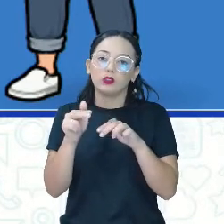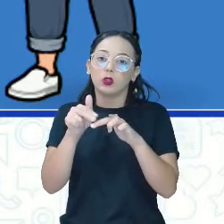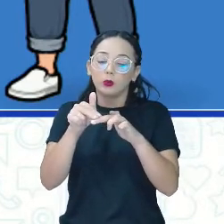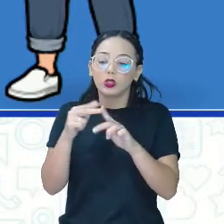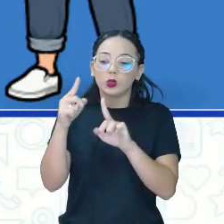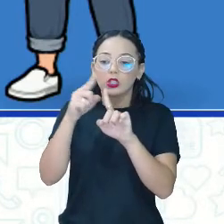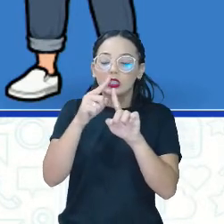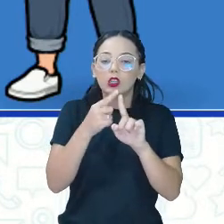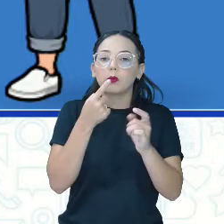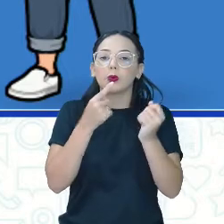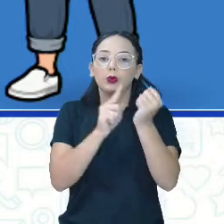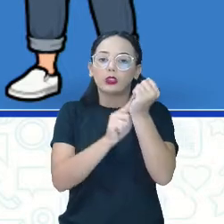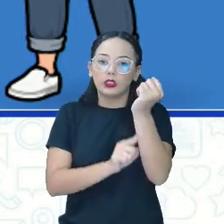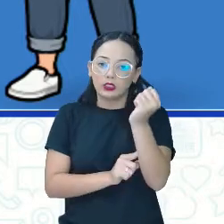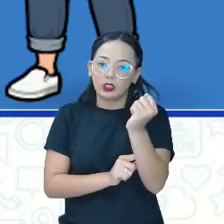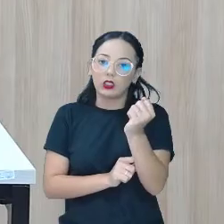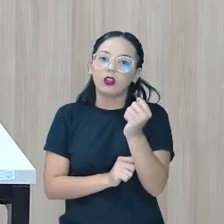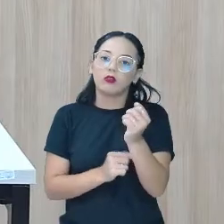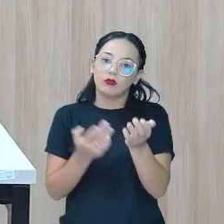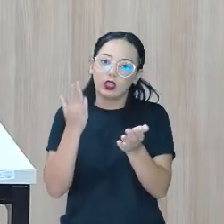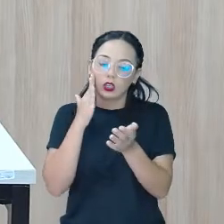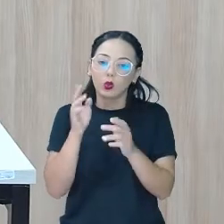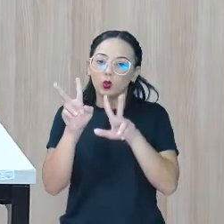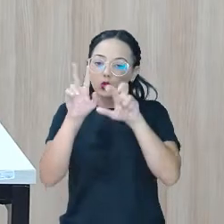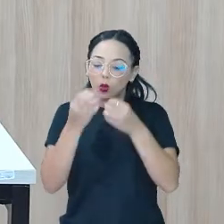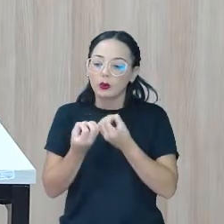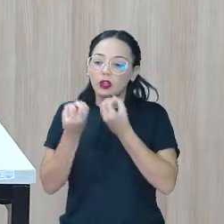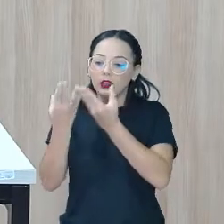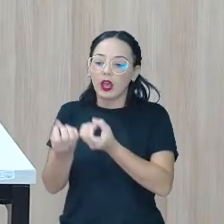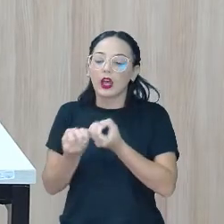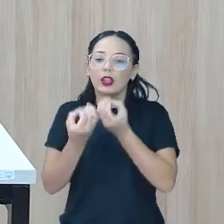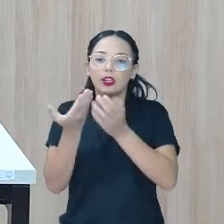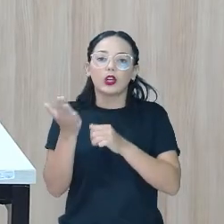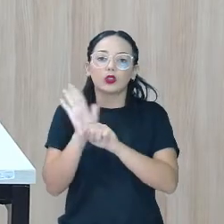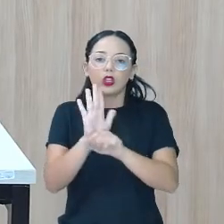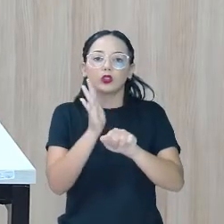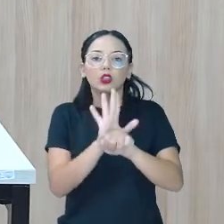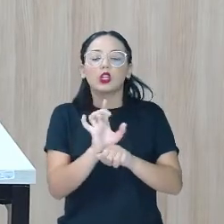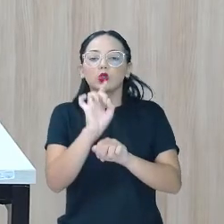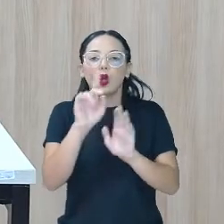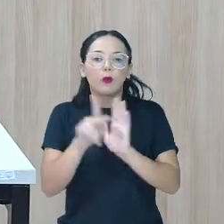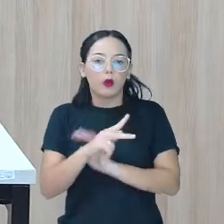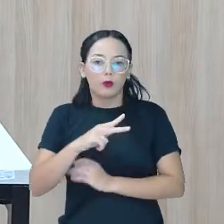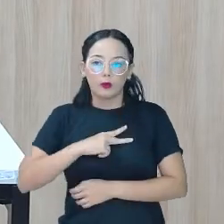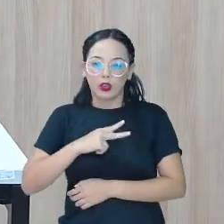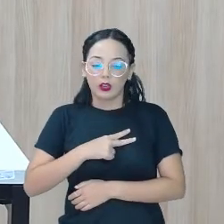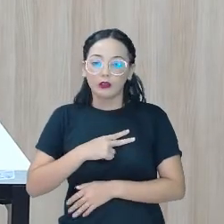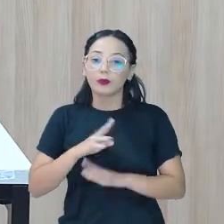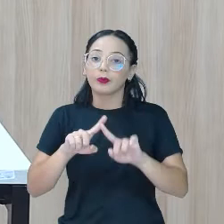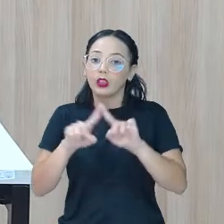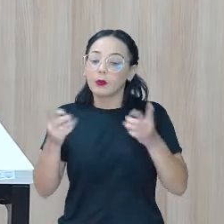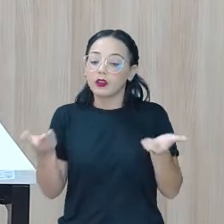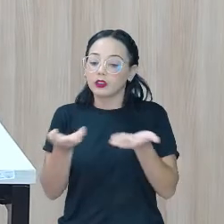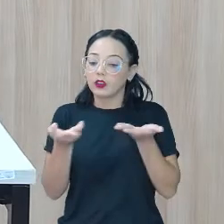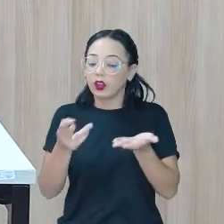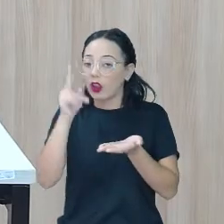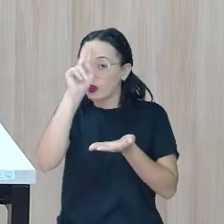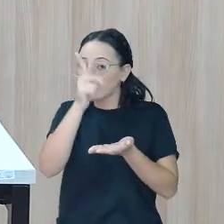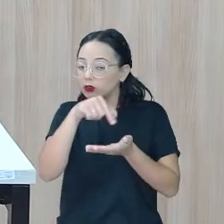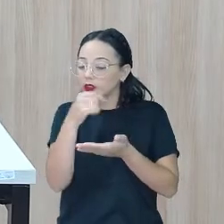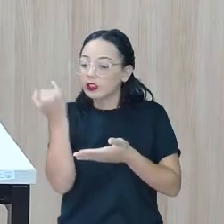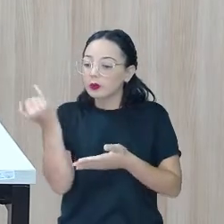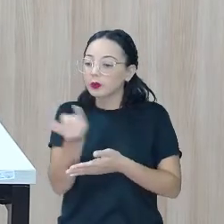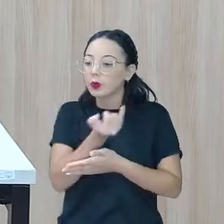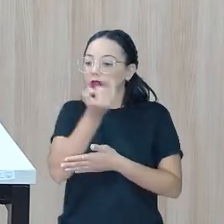esse tipo de sangue aqui, olha, na questão aí de doar, né, só vai doar para ele mesmo. Mas aqui eu quero lembrar a importância